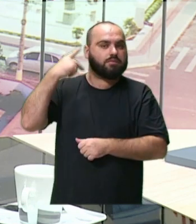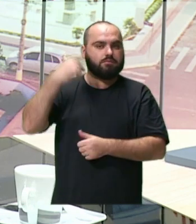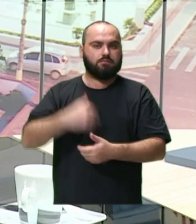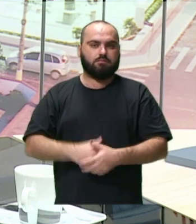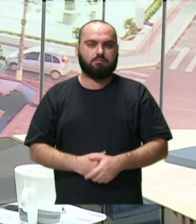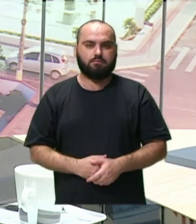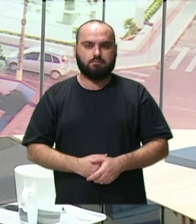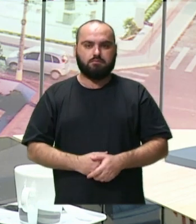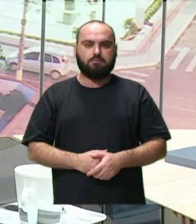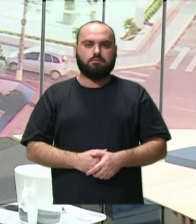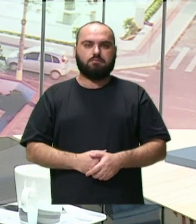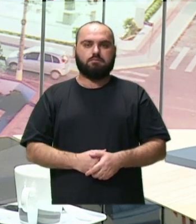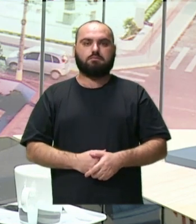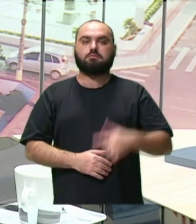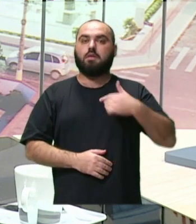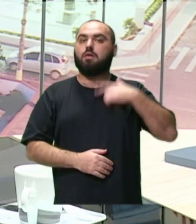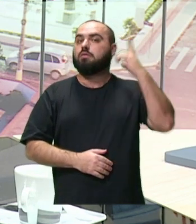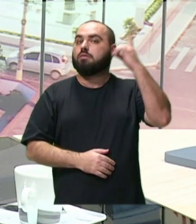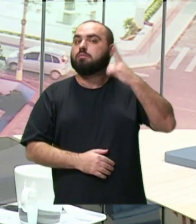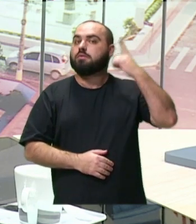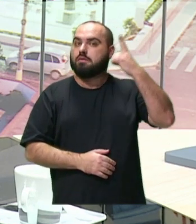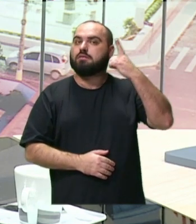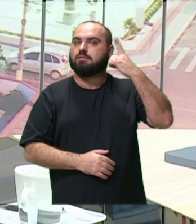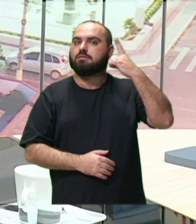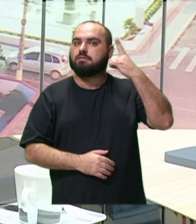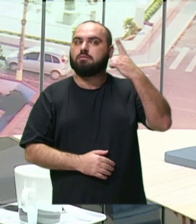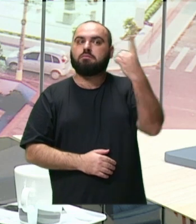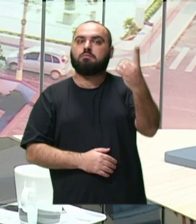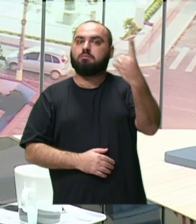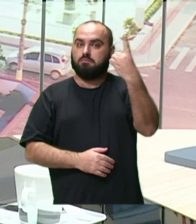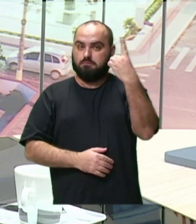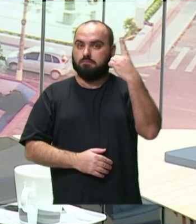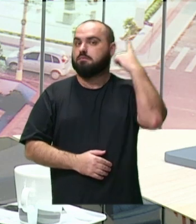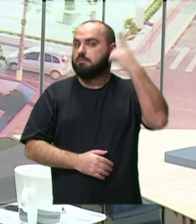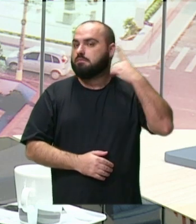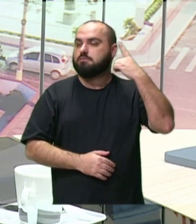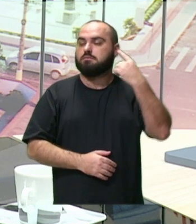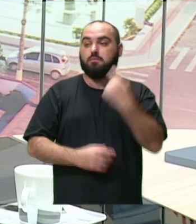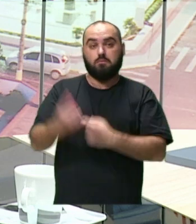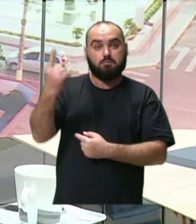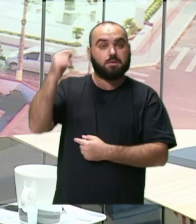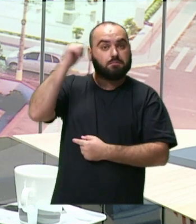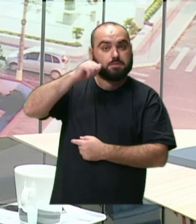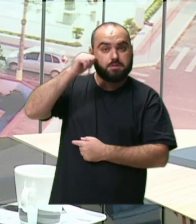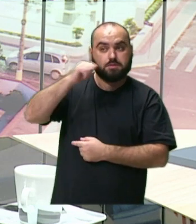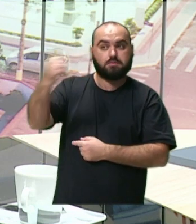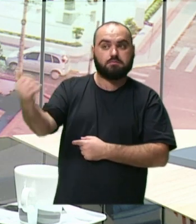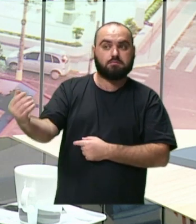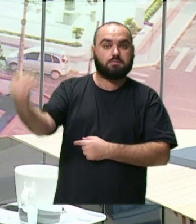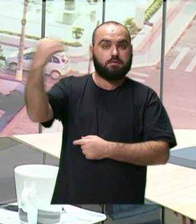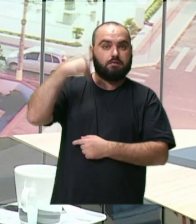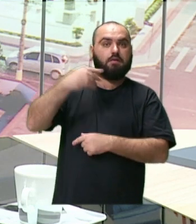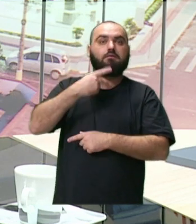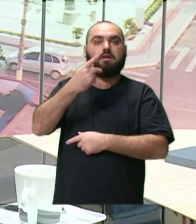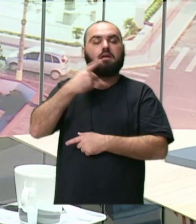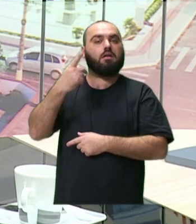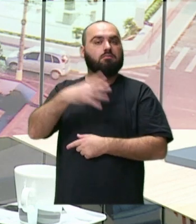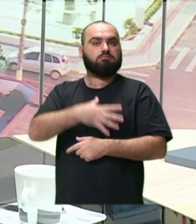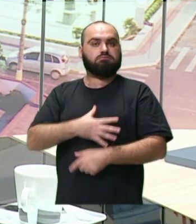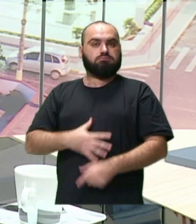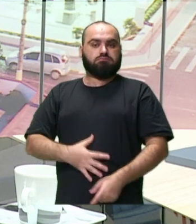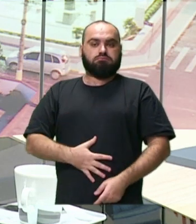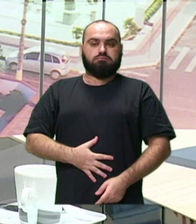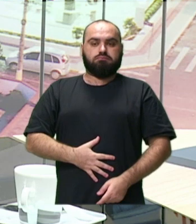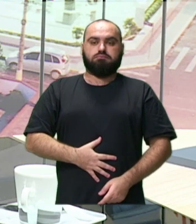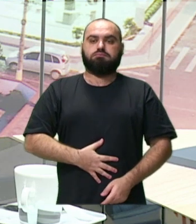aconteceu quando eu estava deputada, quando eu fui procurada por uma moça que disse para mim que havia sofrido um aborto, né, um